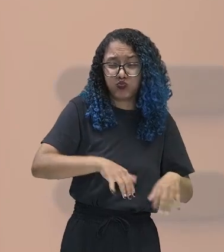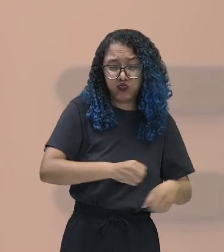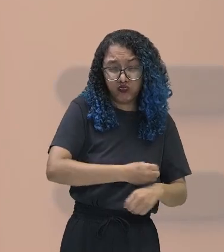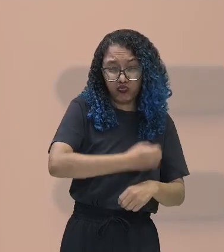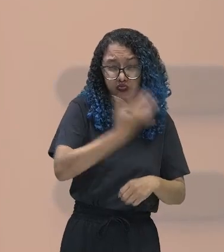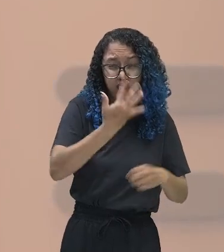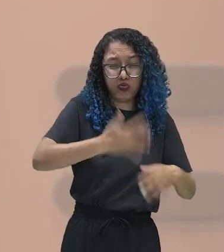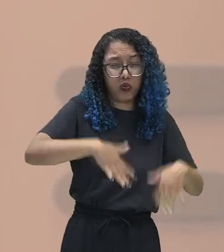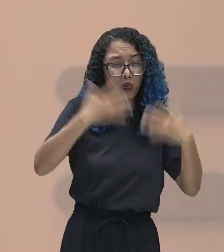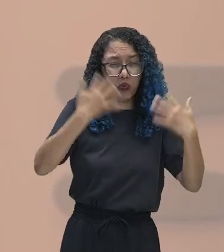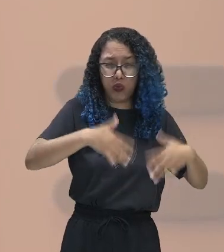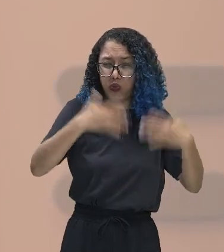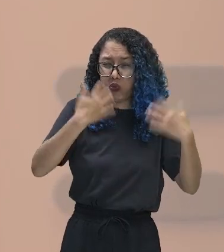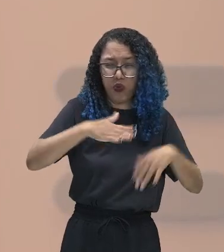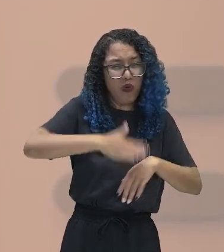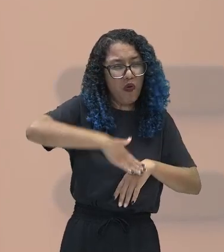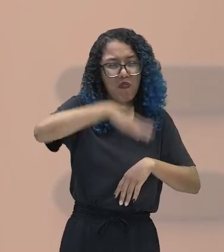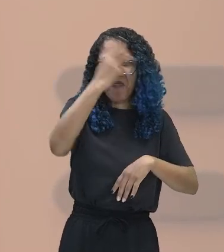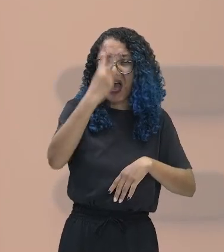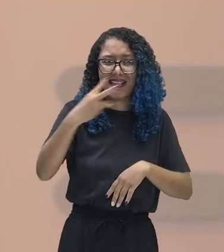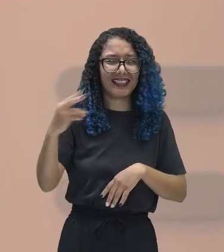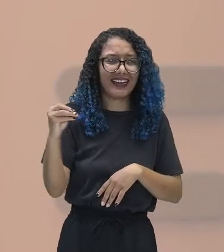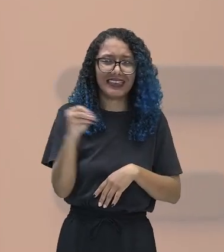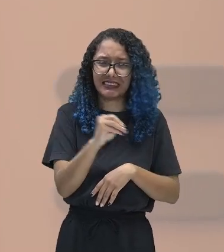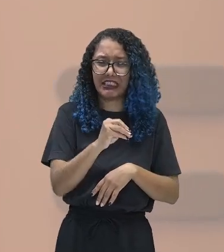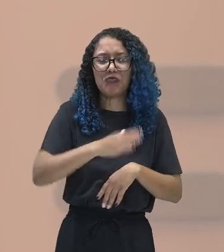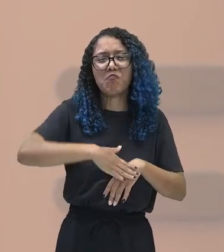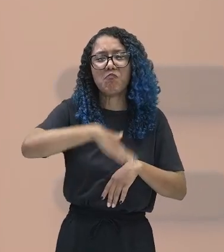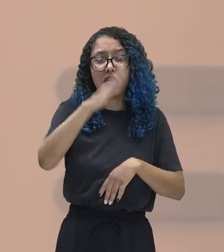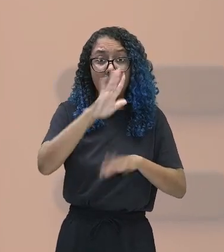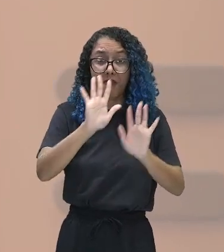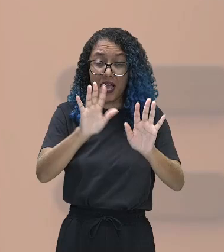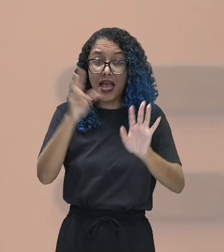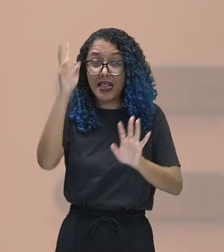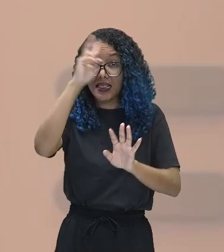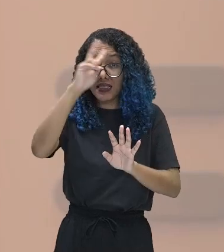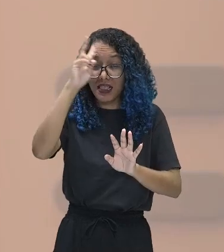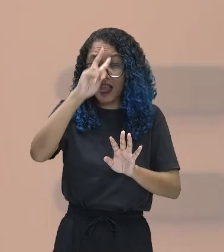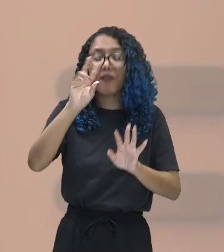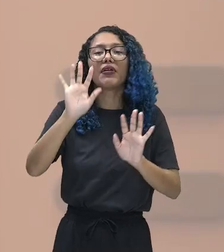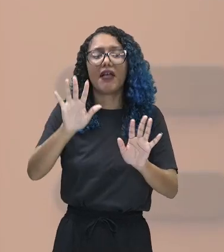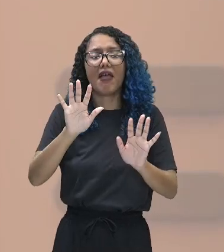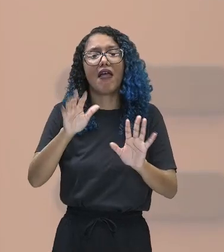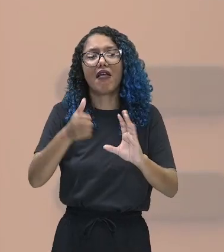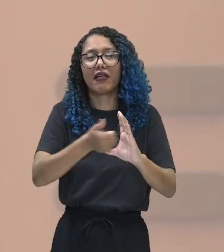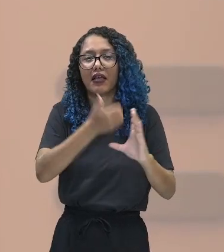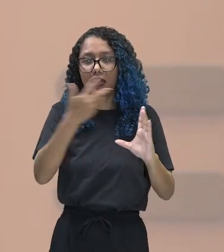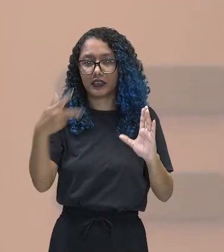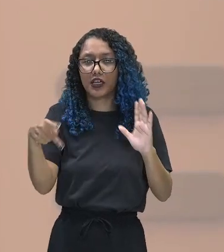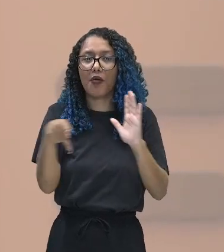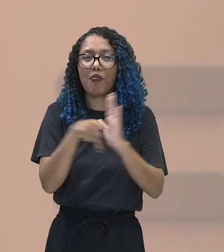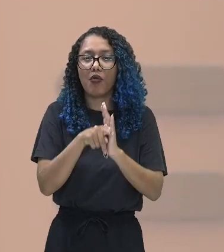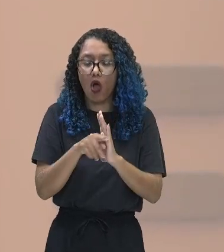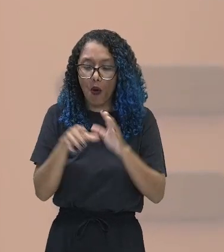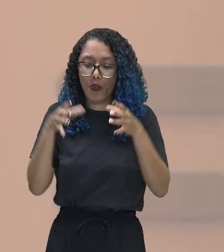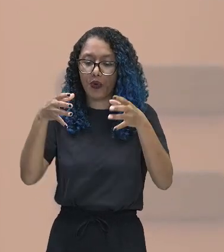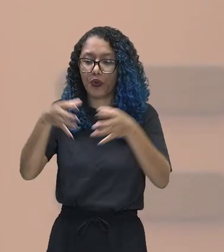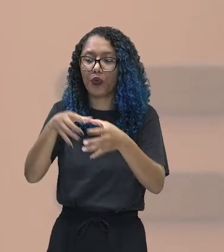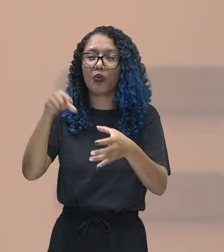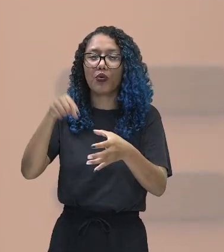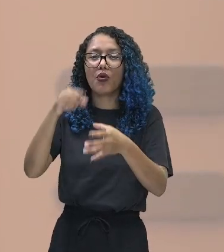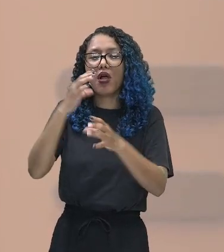apenas 300 soldados espartanos. Mas lembra o que eu falei para vocês? É então uma característica militarista então de Esparta o